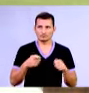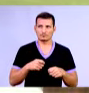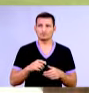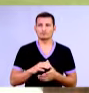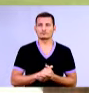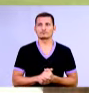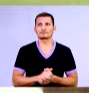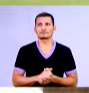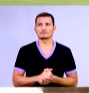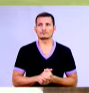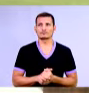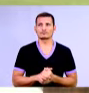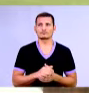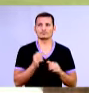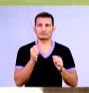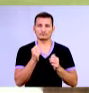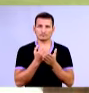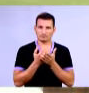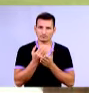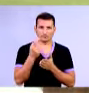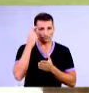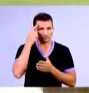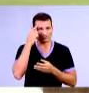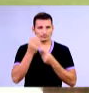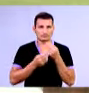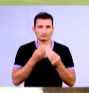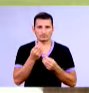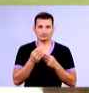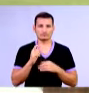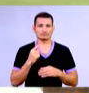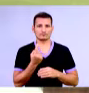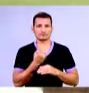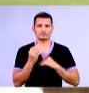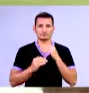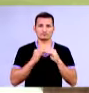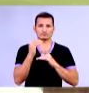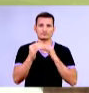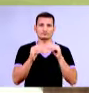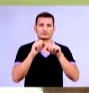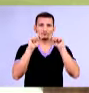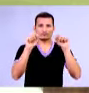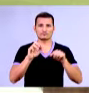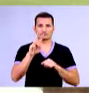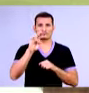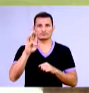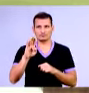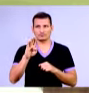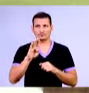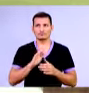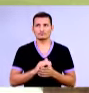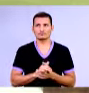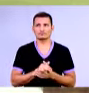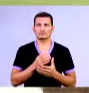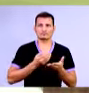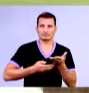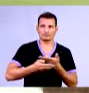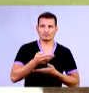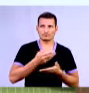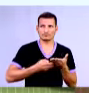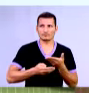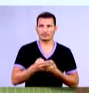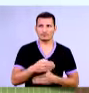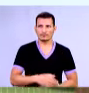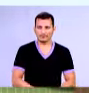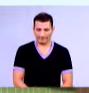pode começar a pensar em como associar o nosso desenvolvimento de sistemas web com essa perspectiva, né, de interação. É isso